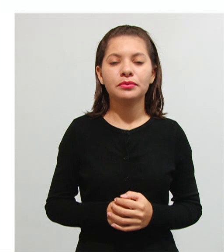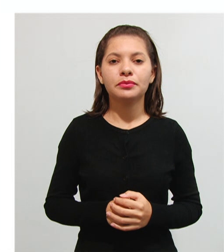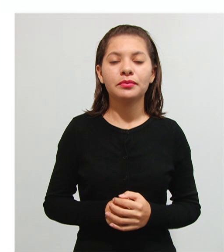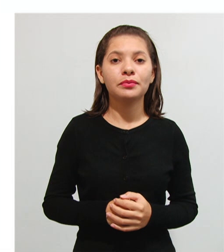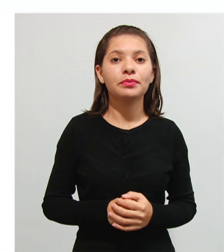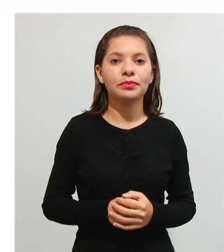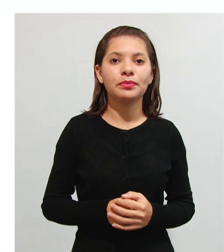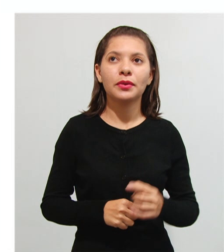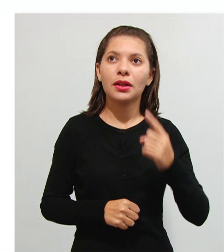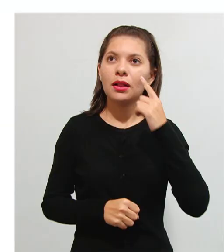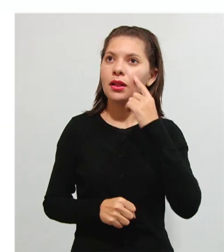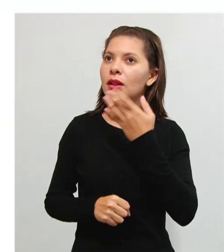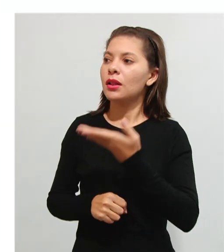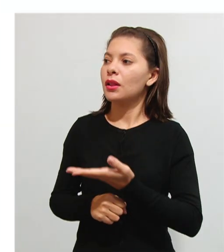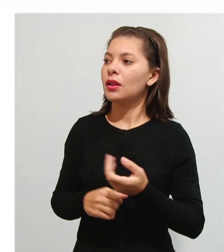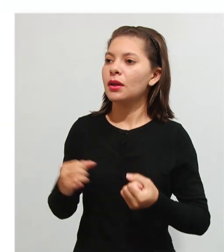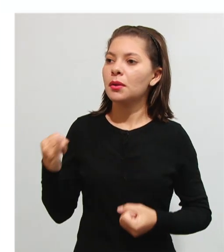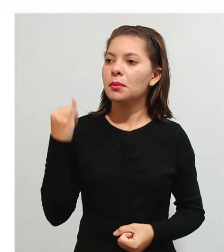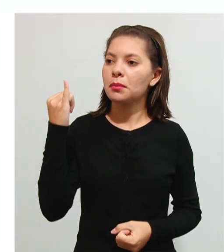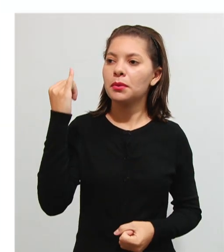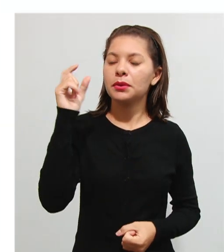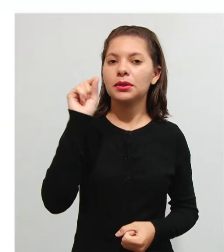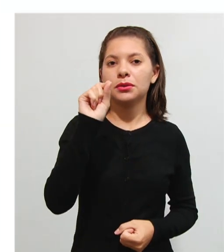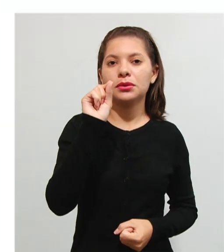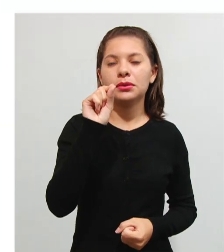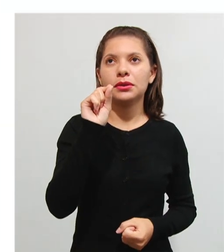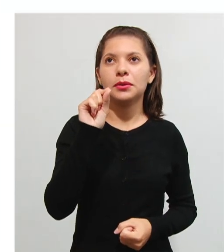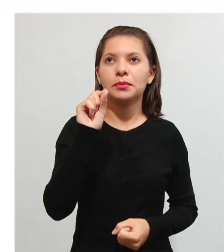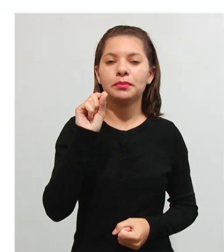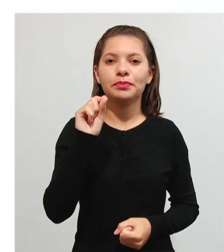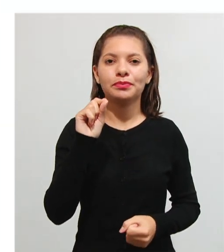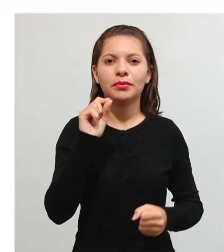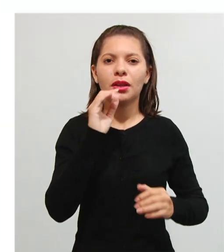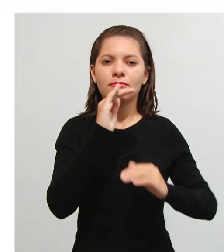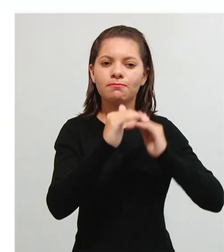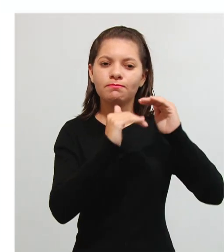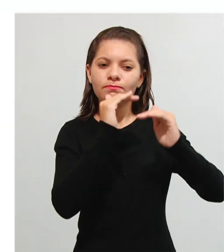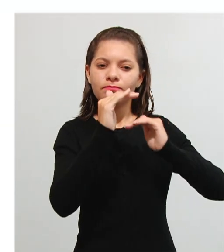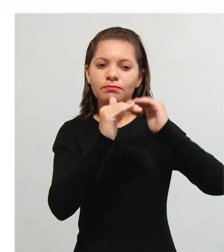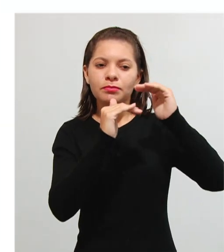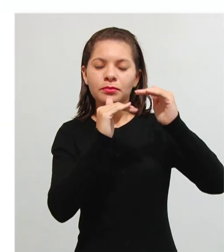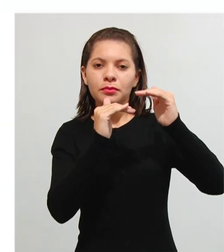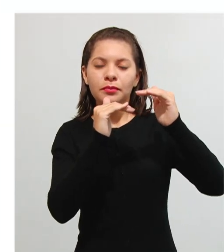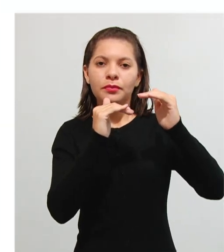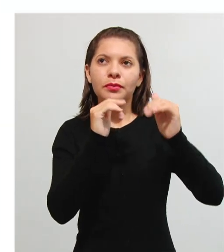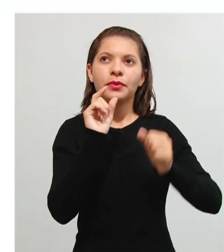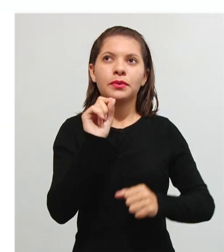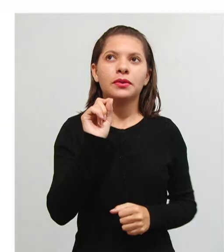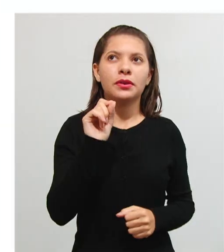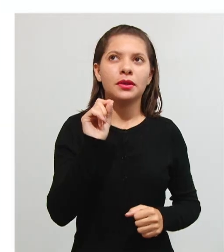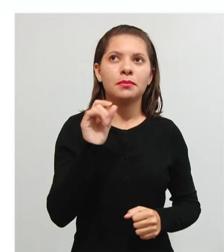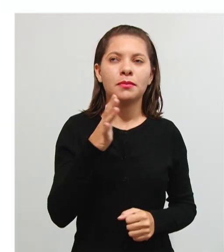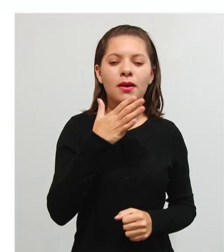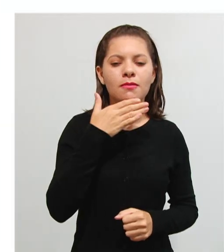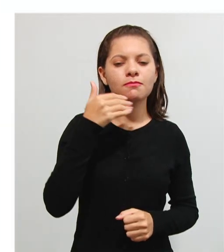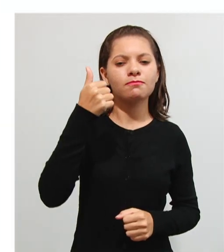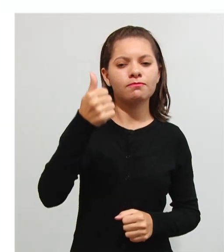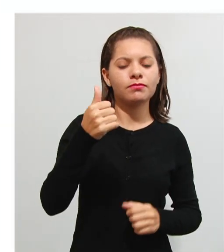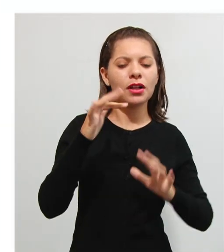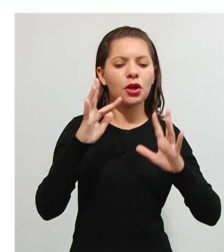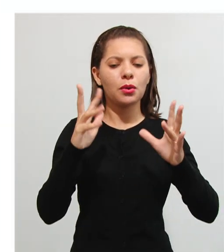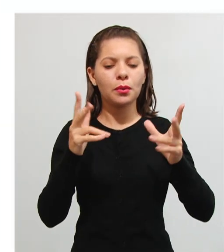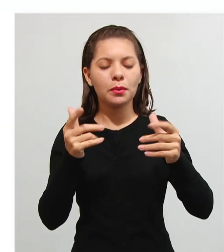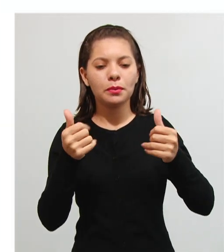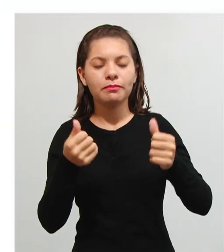a outra questão muito importante que tem se falado muito é desenvolver implantar mecanismos que melhor é a qualidade de vida